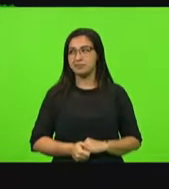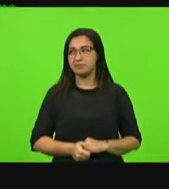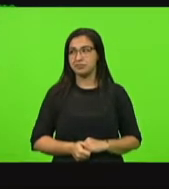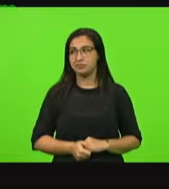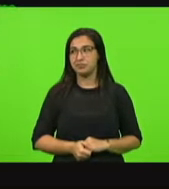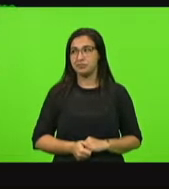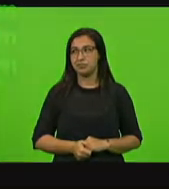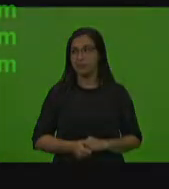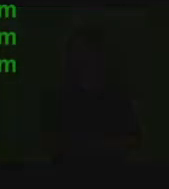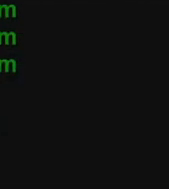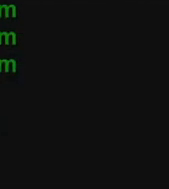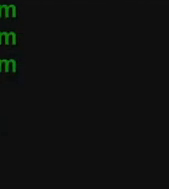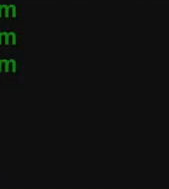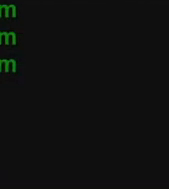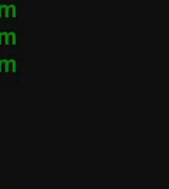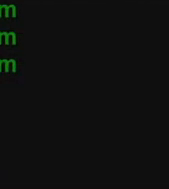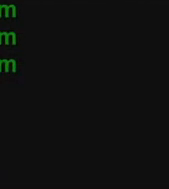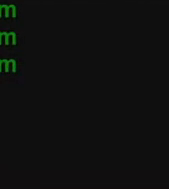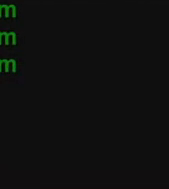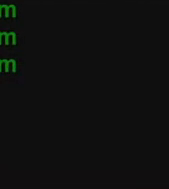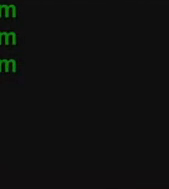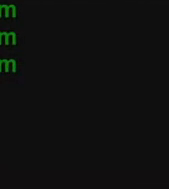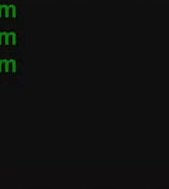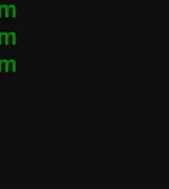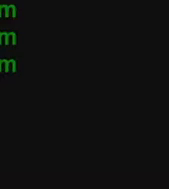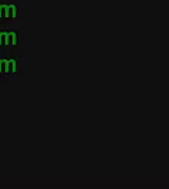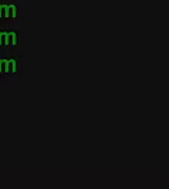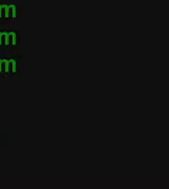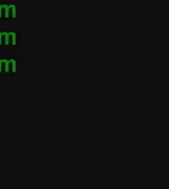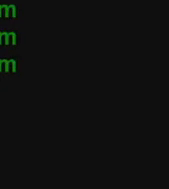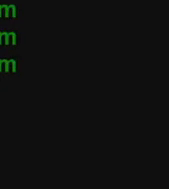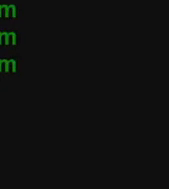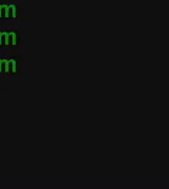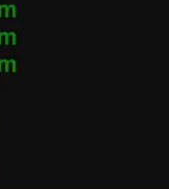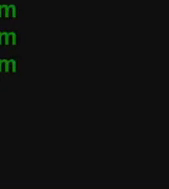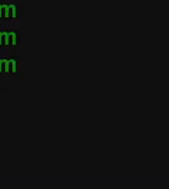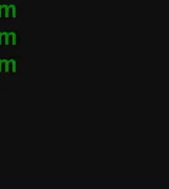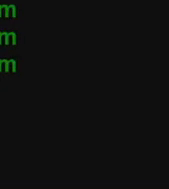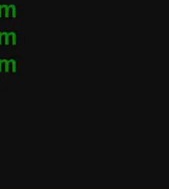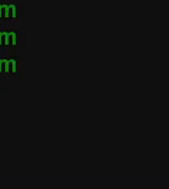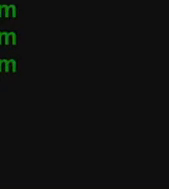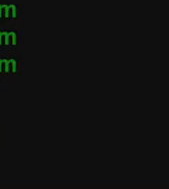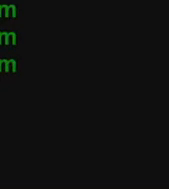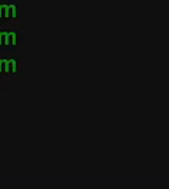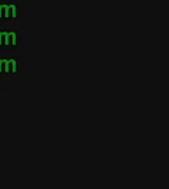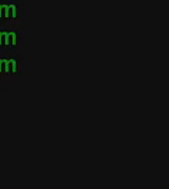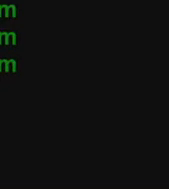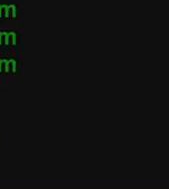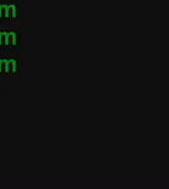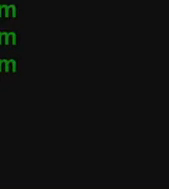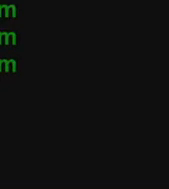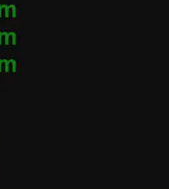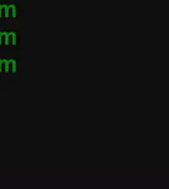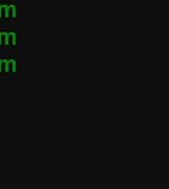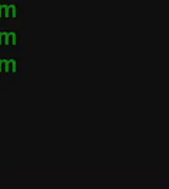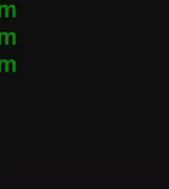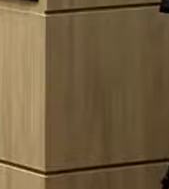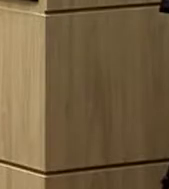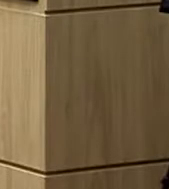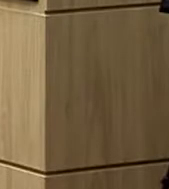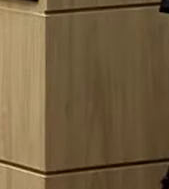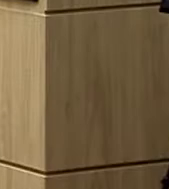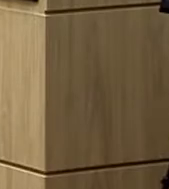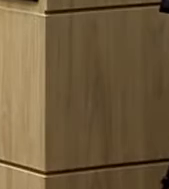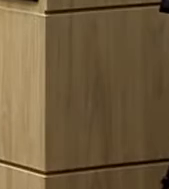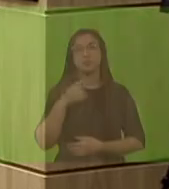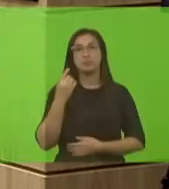29 votos sim, nenhum voto contrário, nenhuma abstenção. Está aprovado em primeiro turno. Senhor presidente, questão de ordem. Questão de ordem, deputada